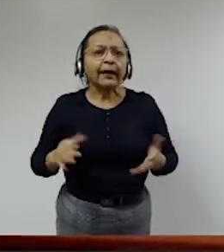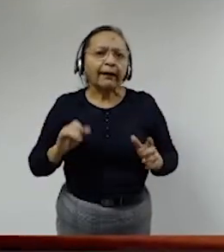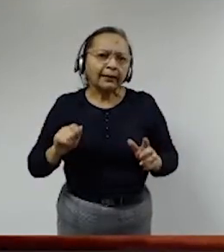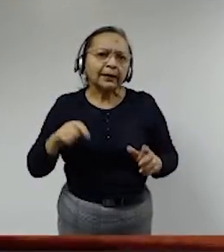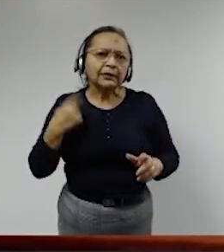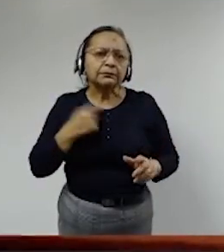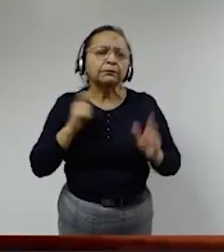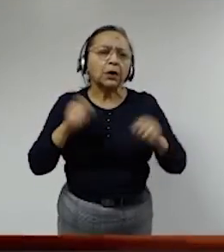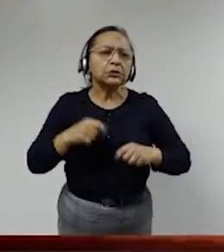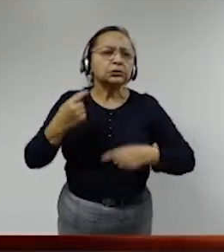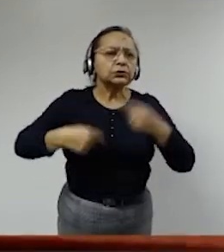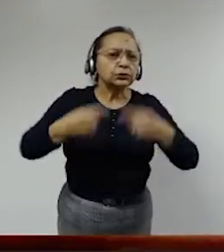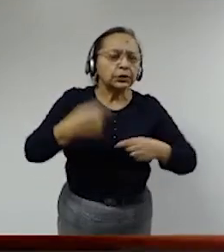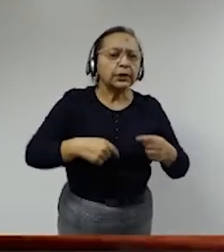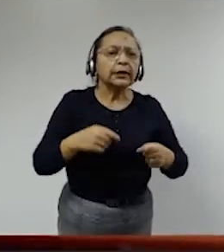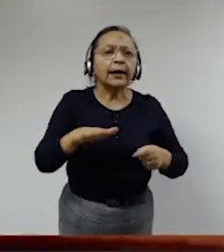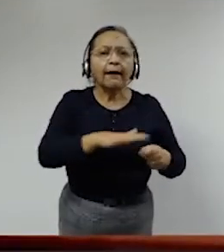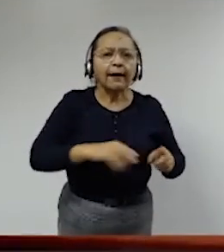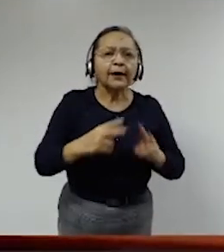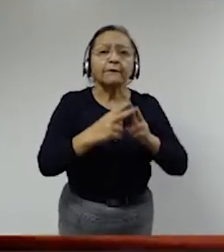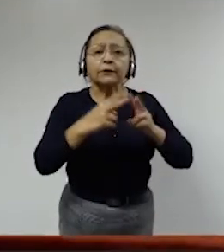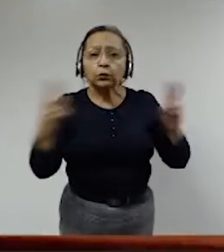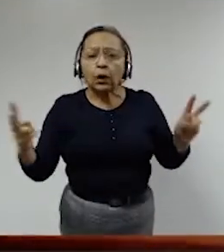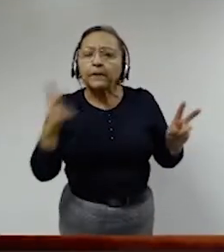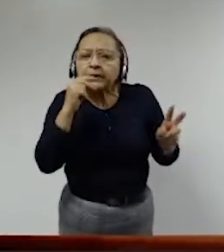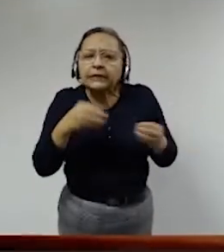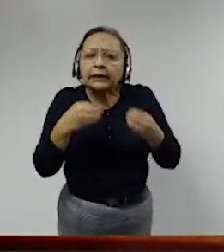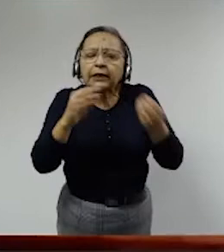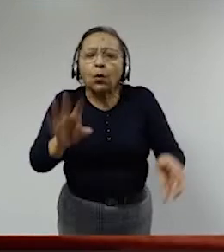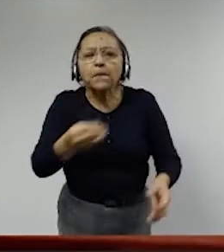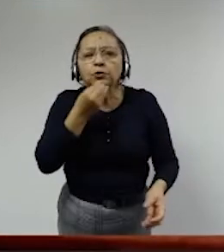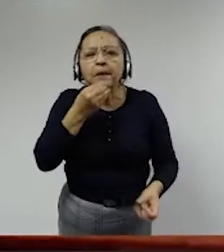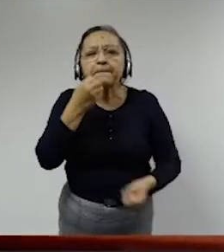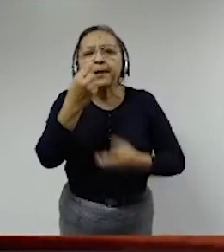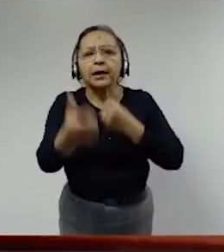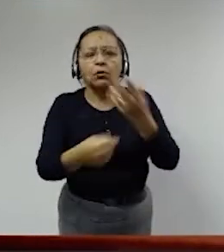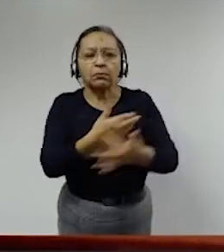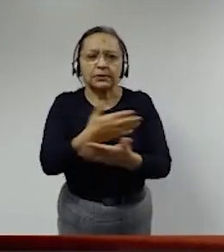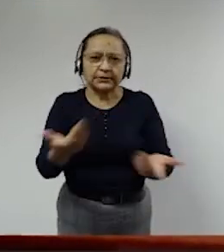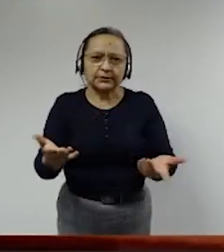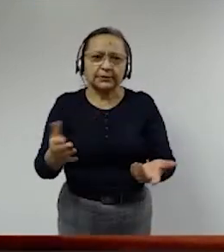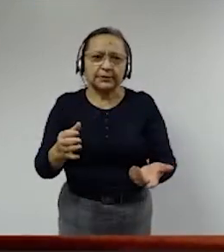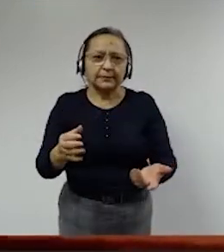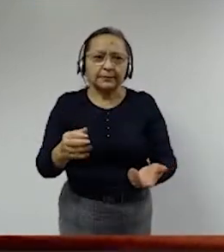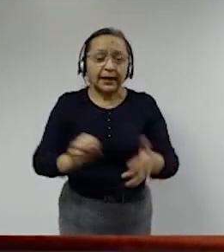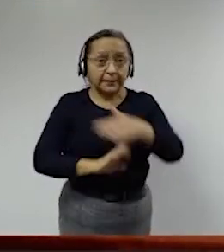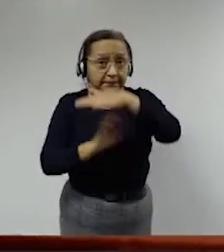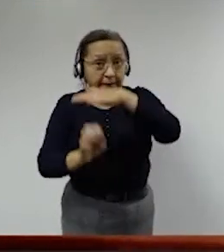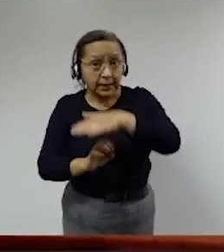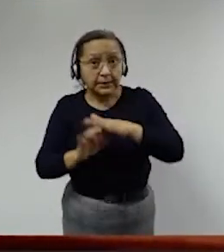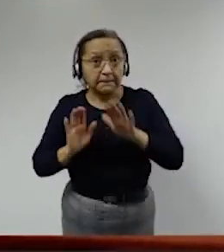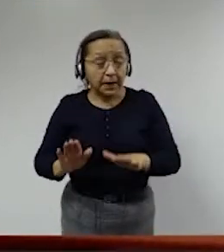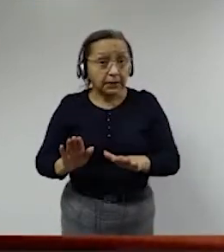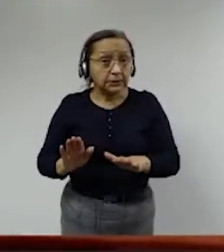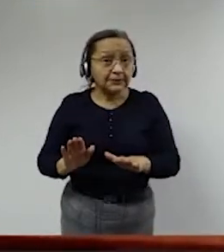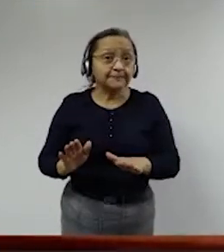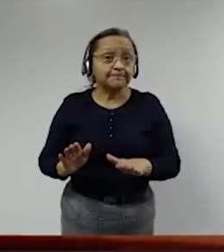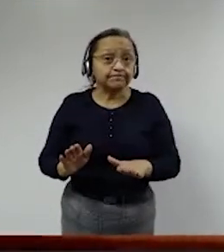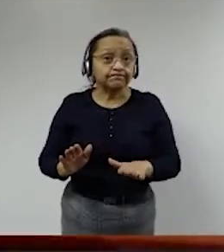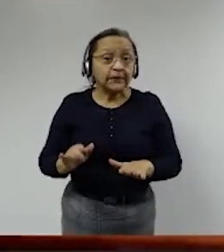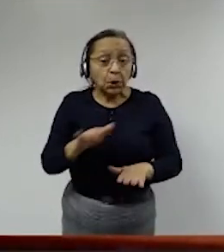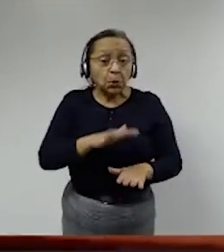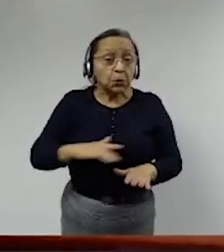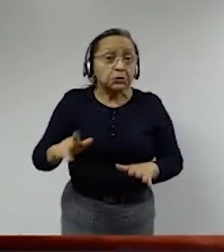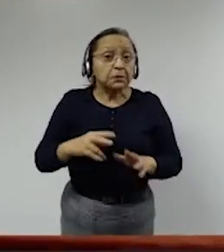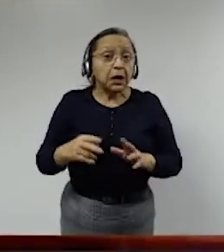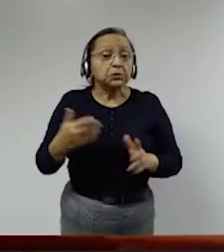o espaço virtual, abrir uma janela para alguns setores no que tange a disponibilização dos conteúdos, ou um espaço, enfim,